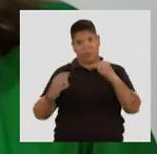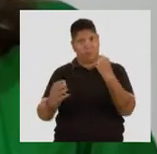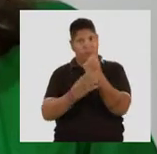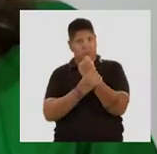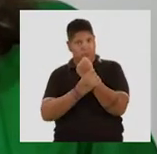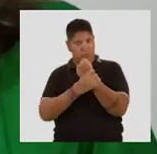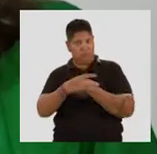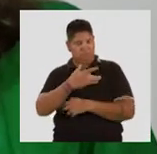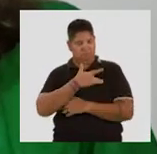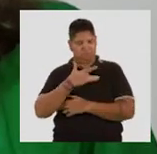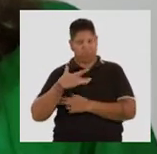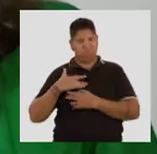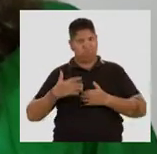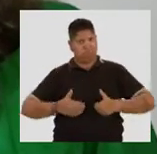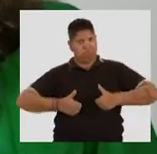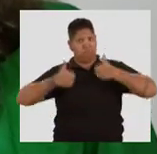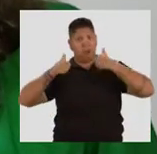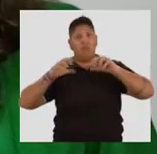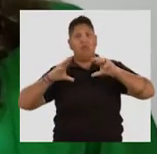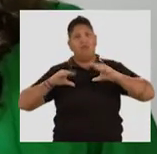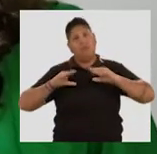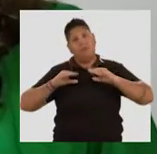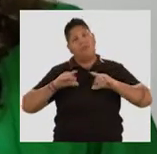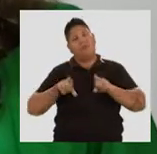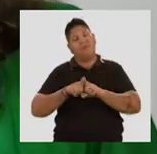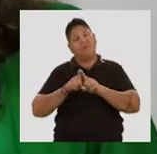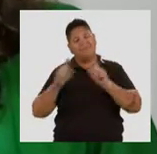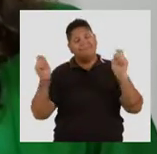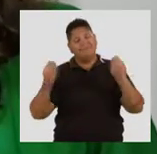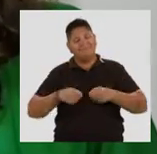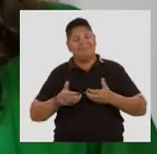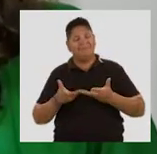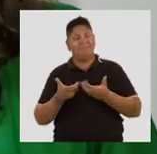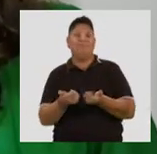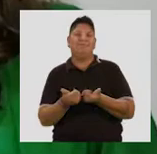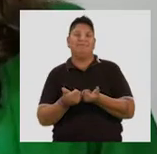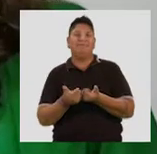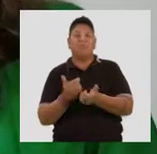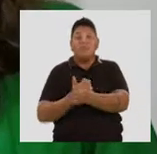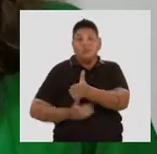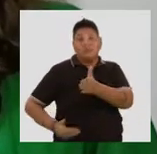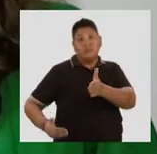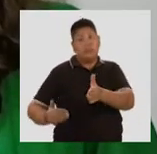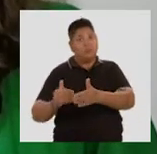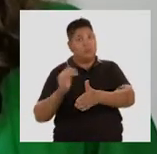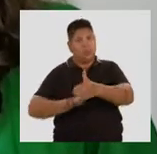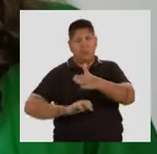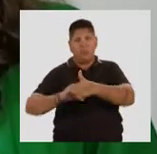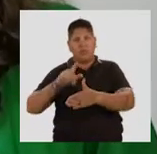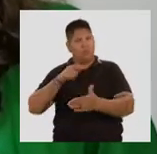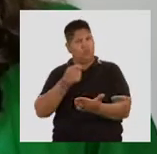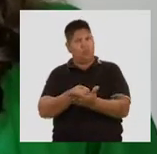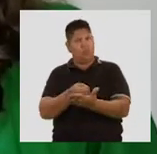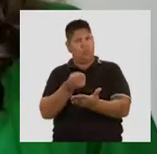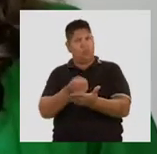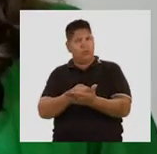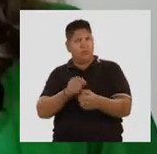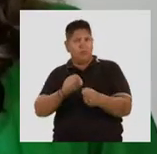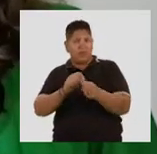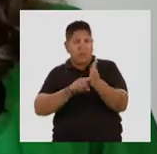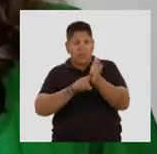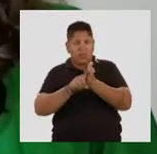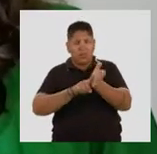seguro, saudável, com o máximo de conforto e também um desempenho eficiente. Todo empregador ele é obrigado a